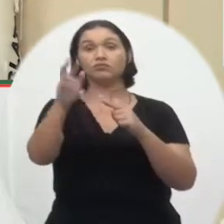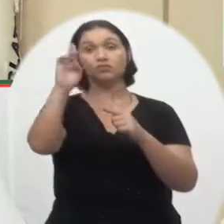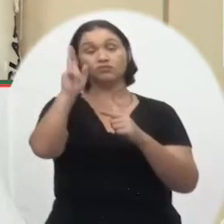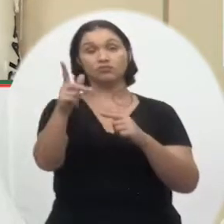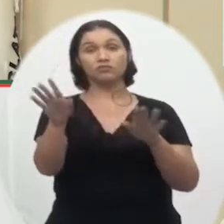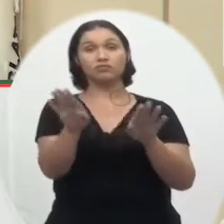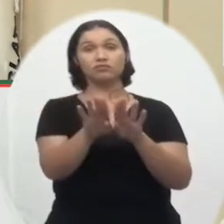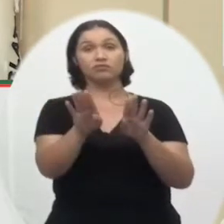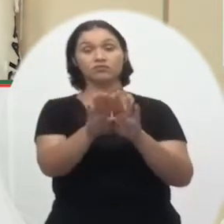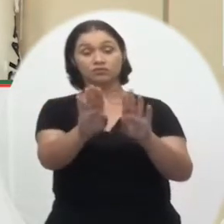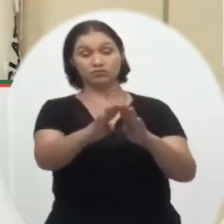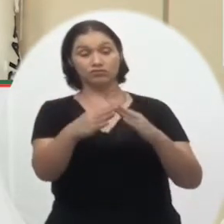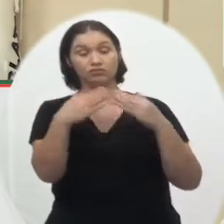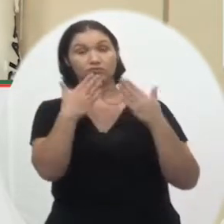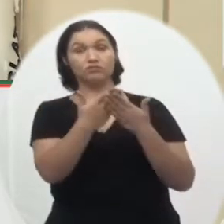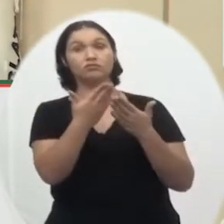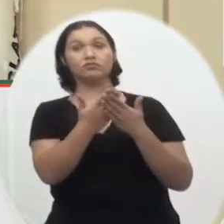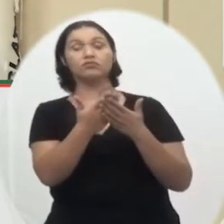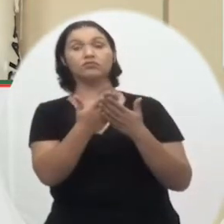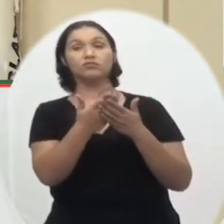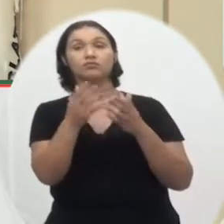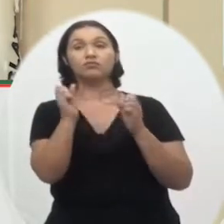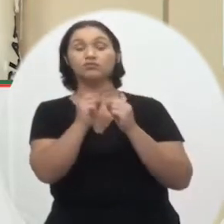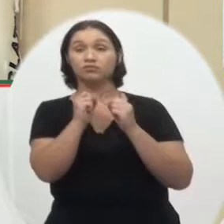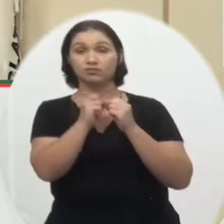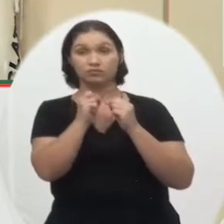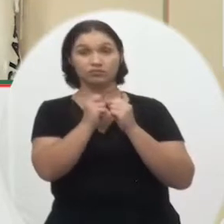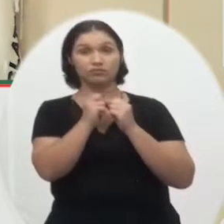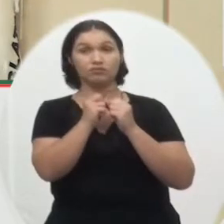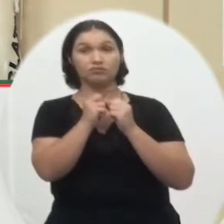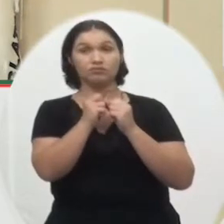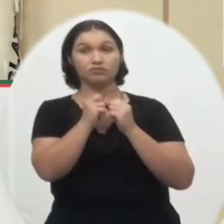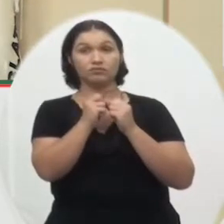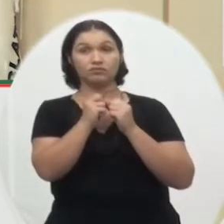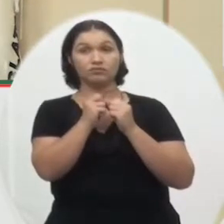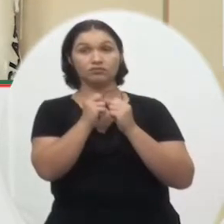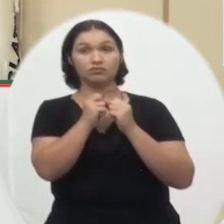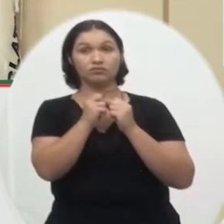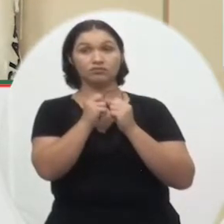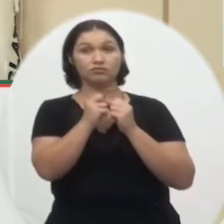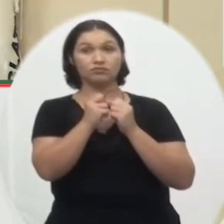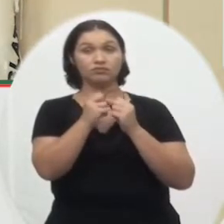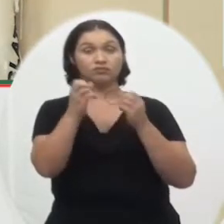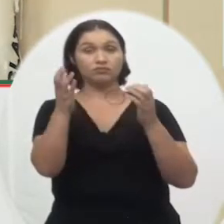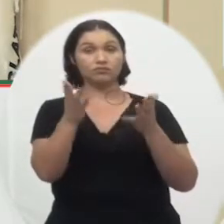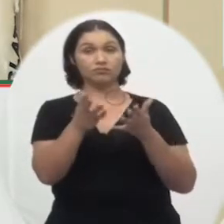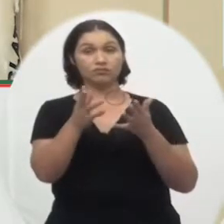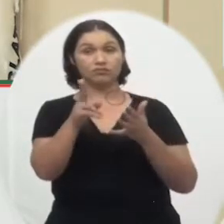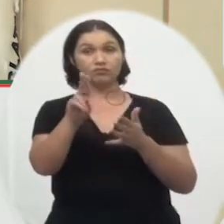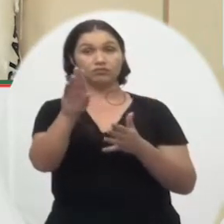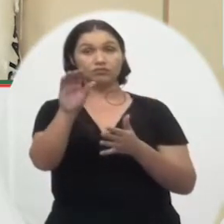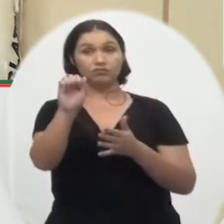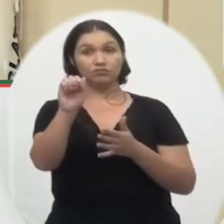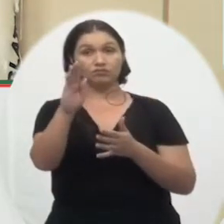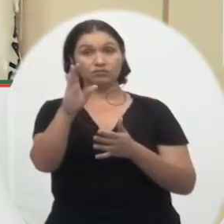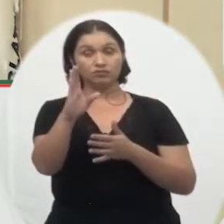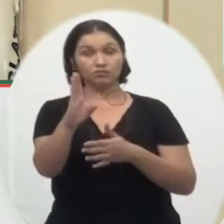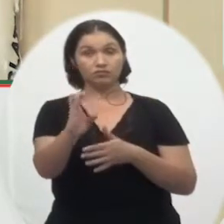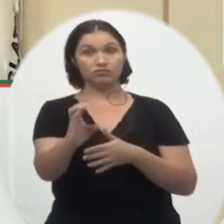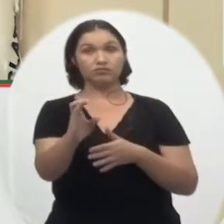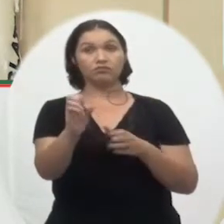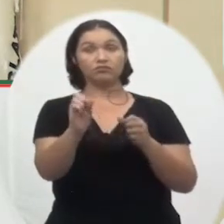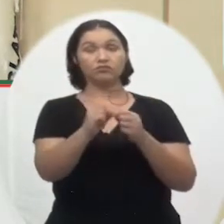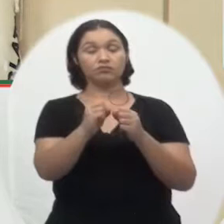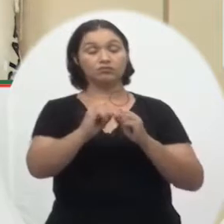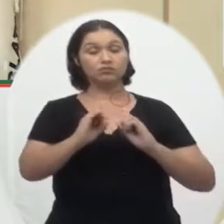que esse requerimento que eu estou fazendo, que torne como parâmetro para a UABC, para que faça com todas as associações, para